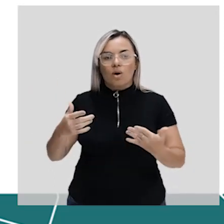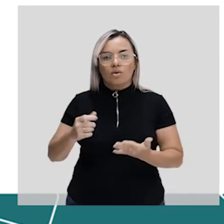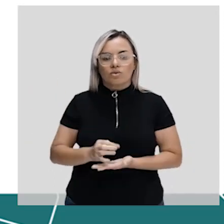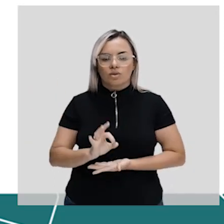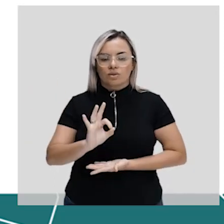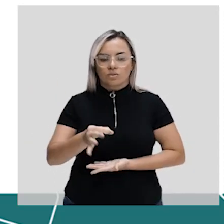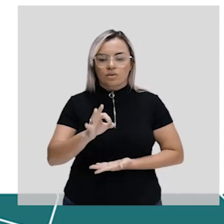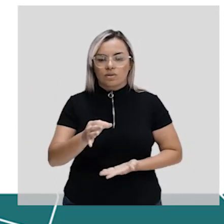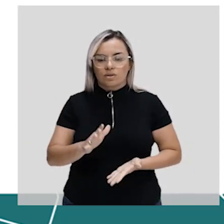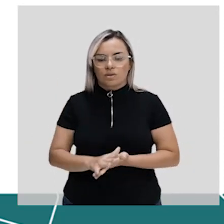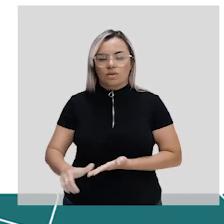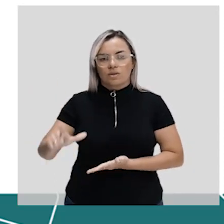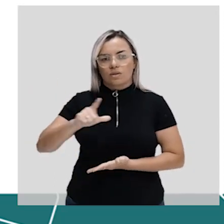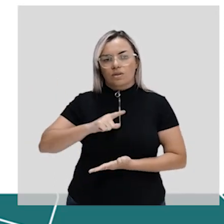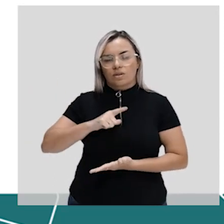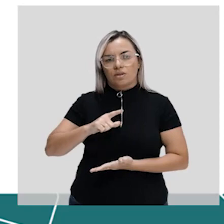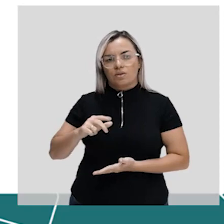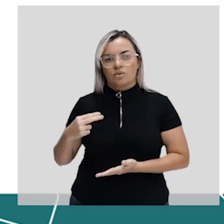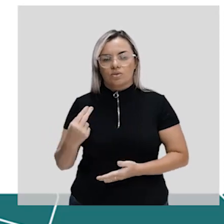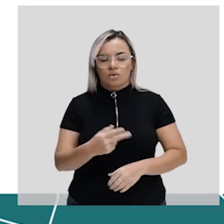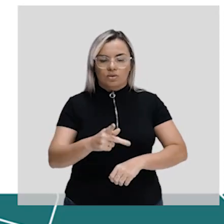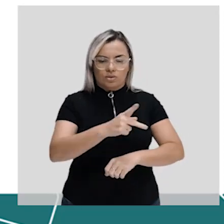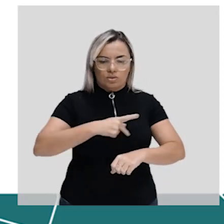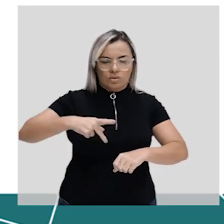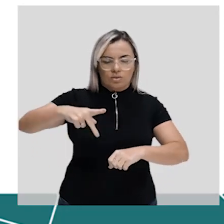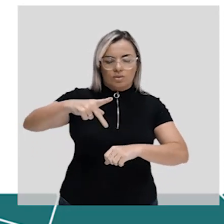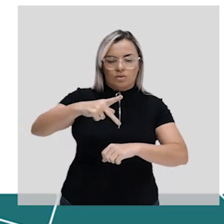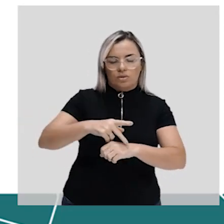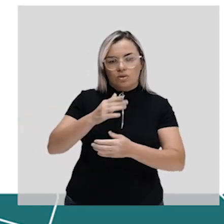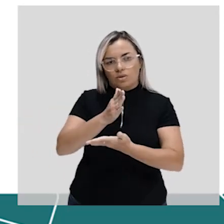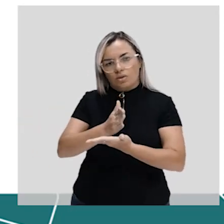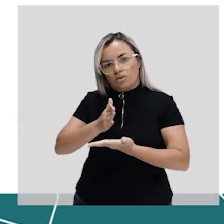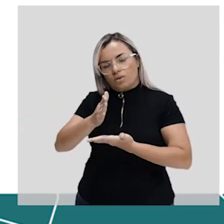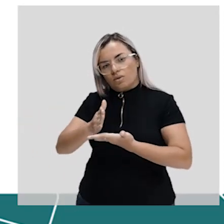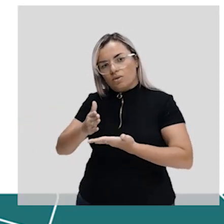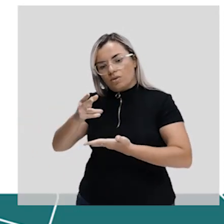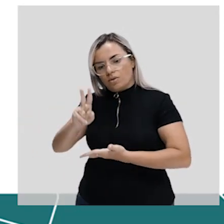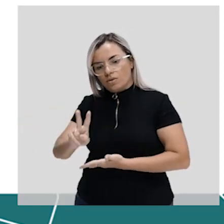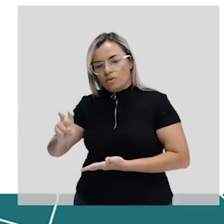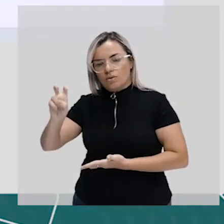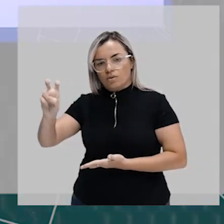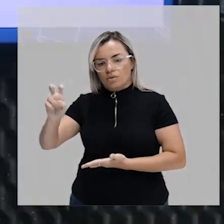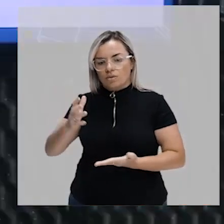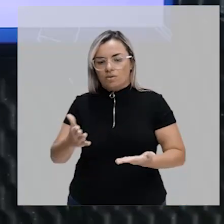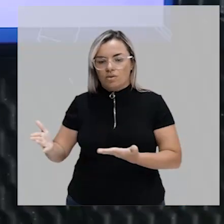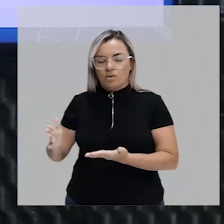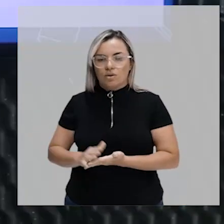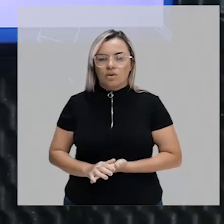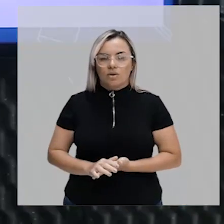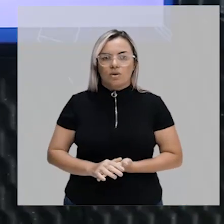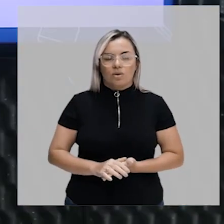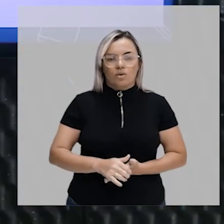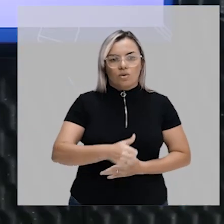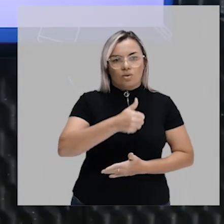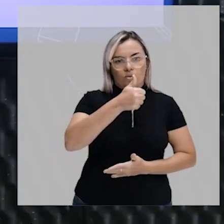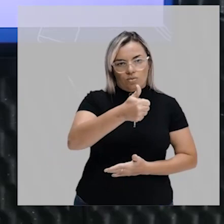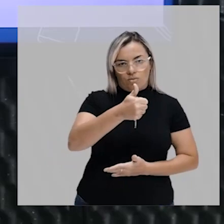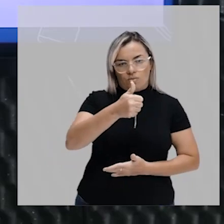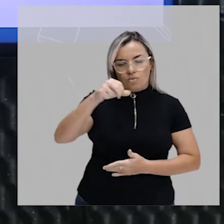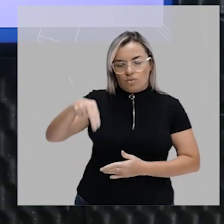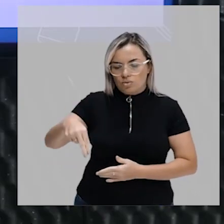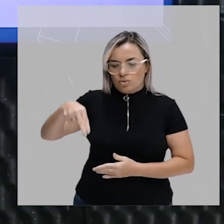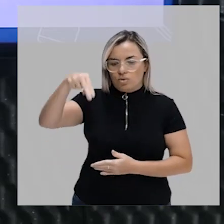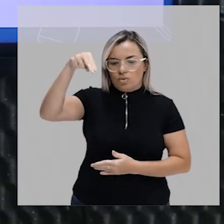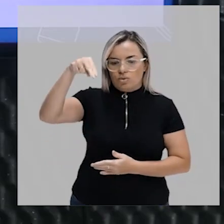como nós conhecemos, e dividido aqui em 5 pontos. 1, 2, 3, 4, 5. O ponto 1 é a região norte,